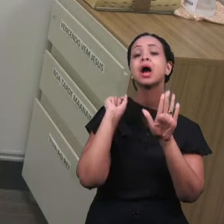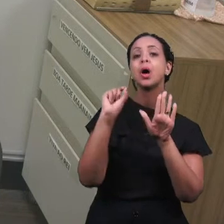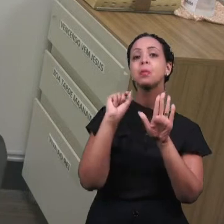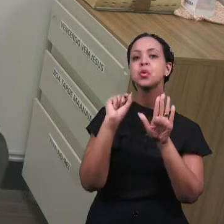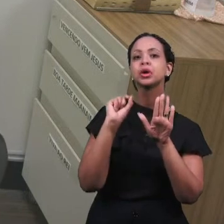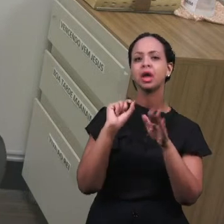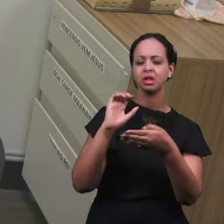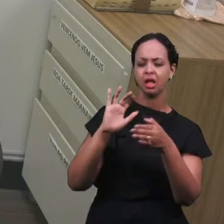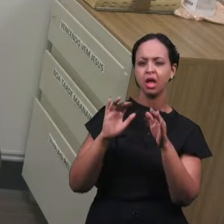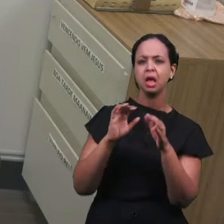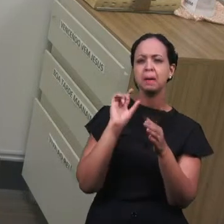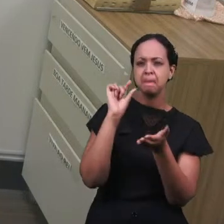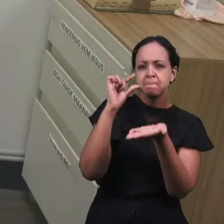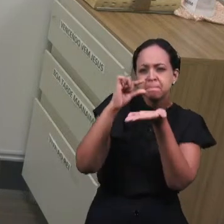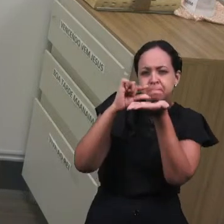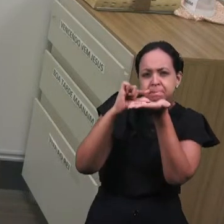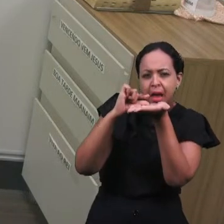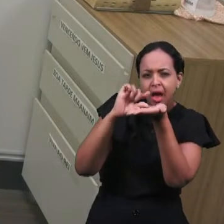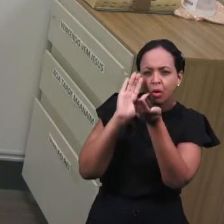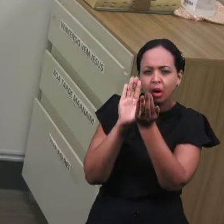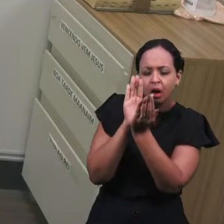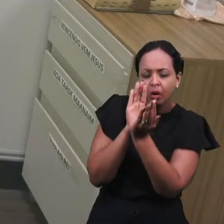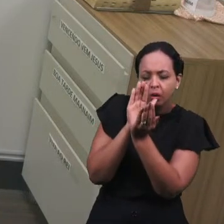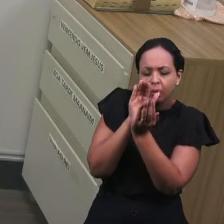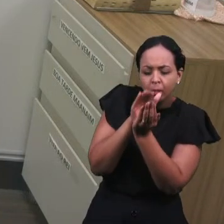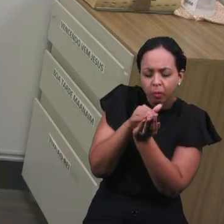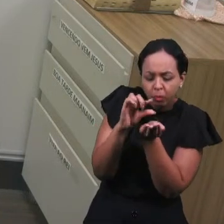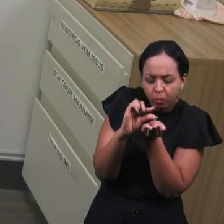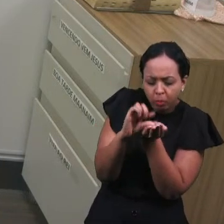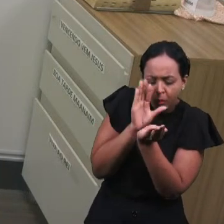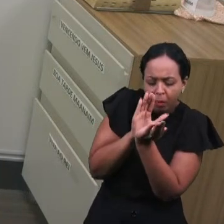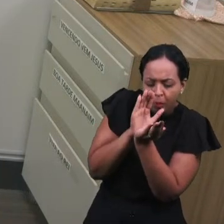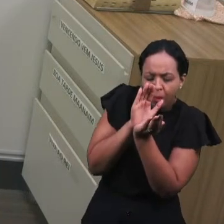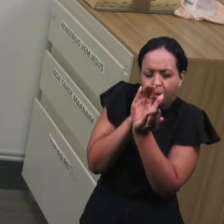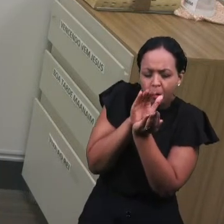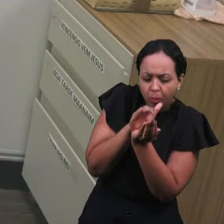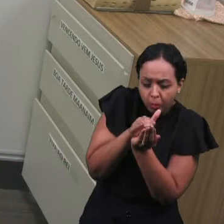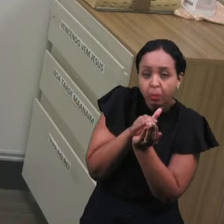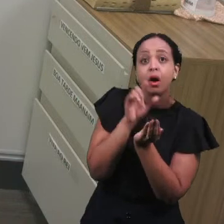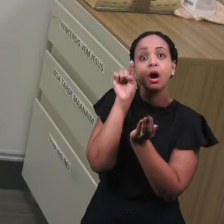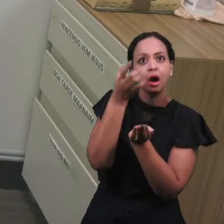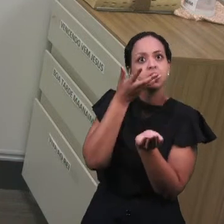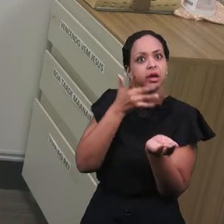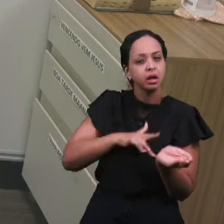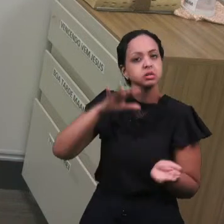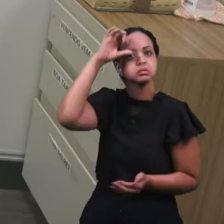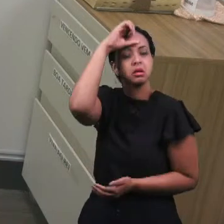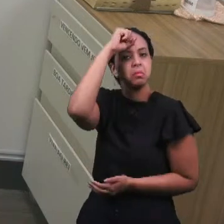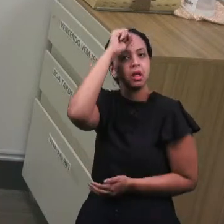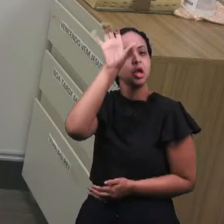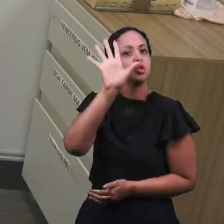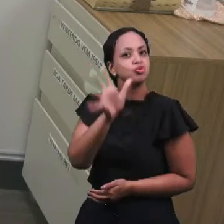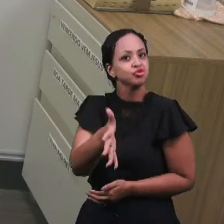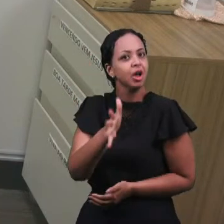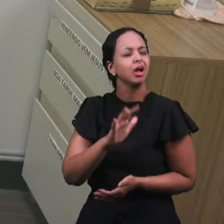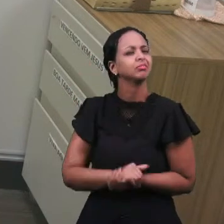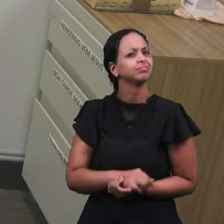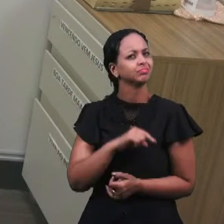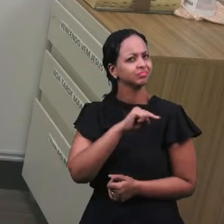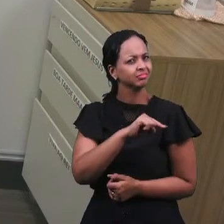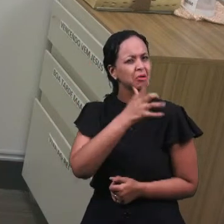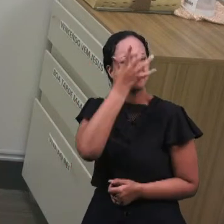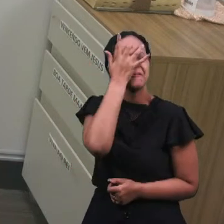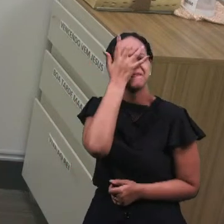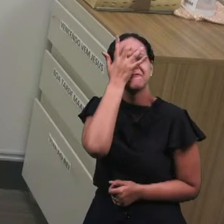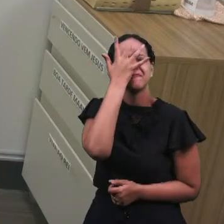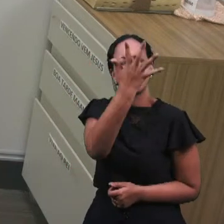nós estamos estudando sobre as parábolas e as crianças estão aprendendo as parábolas, hein, pastor? Aliás, elas têm tanta